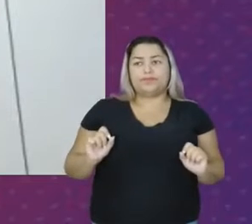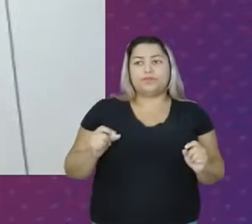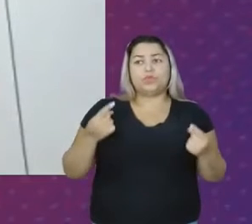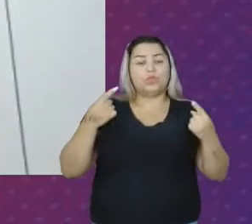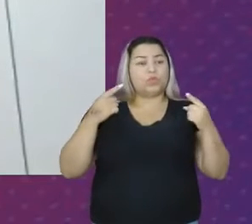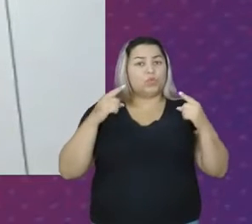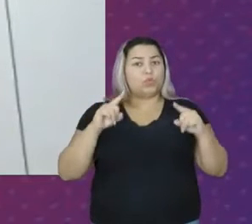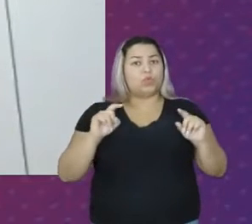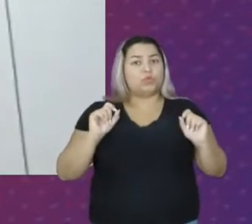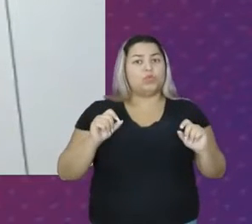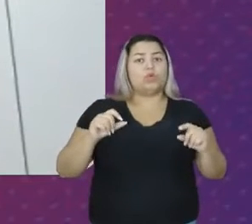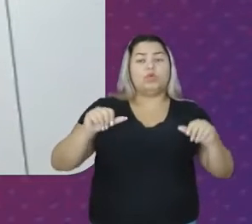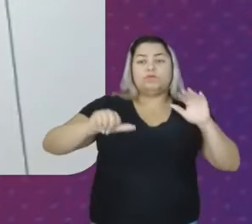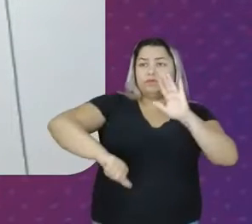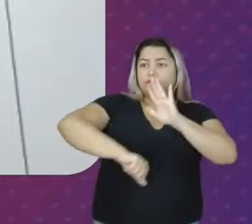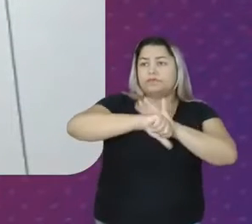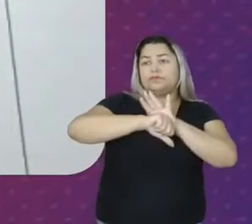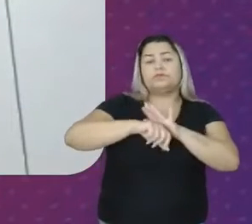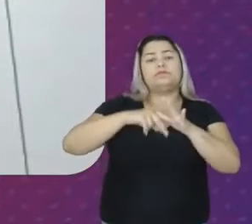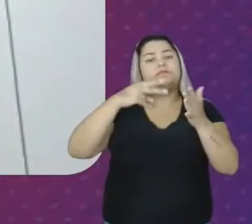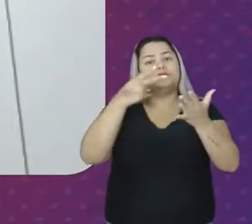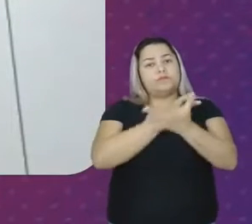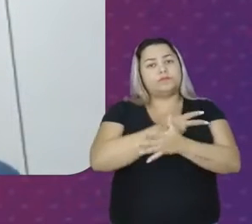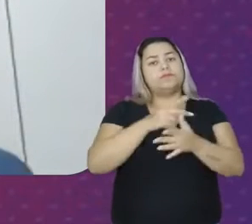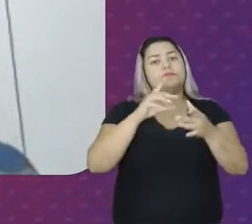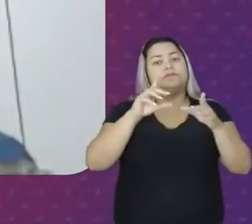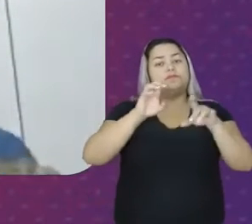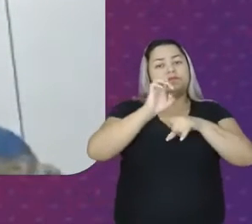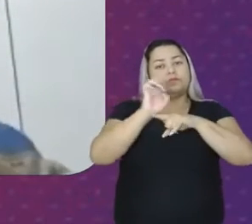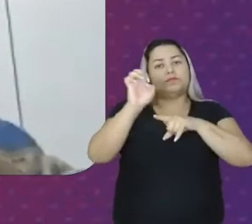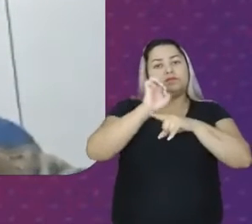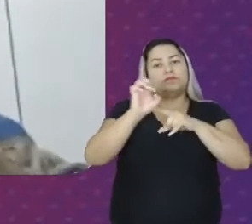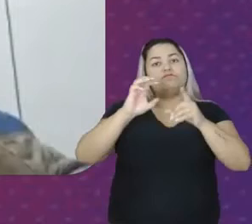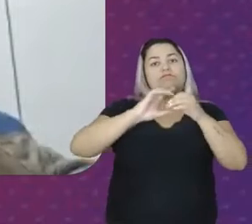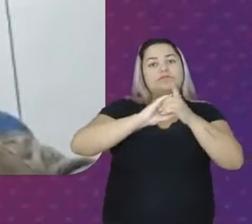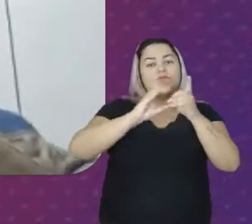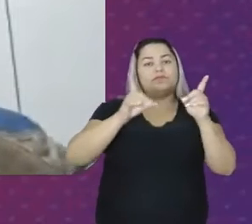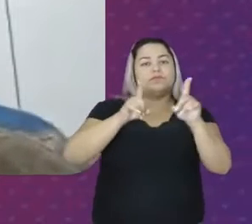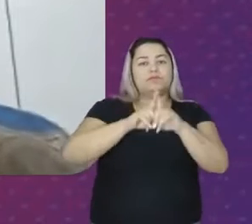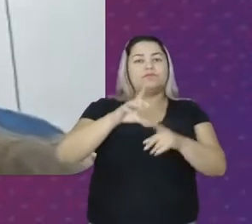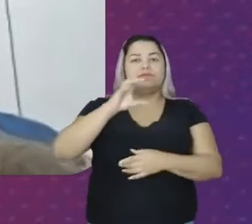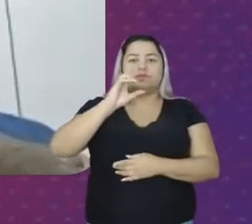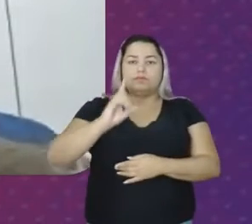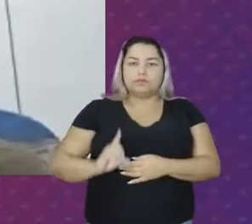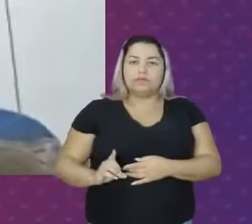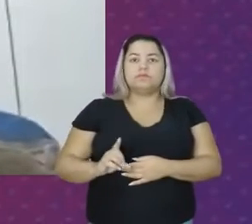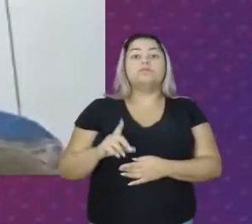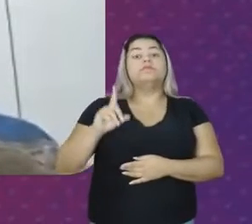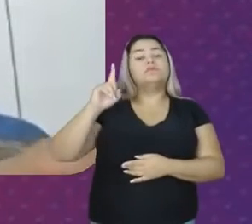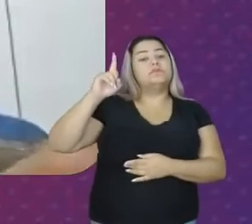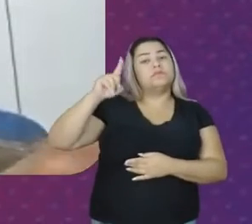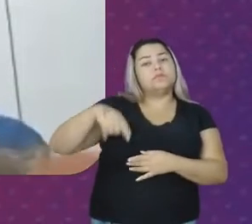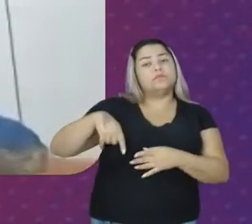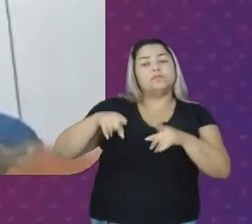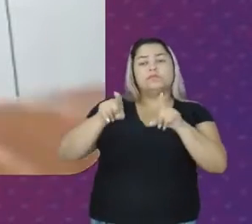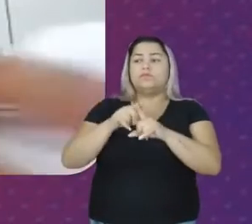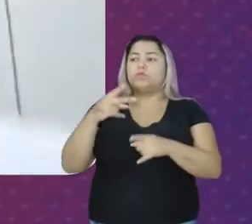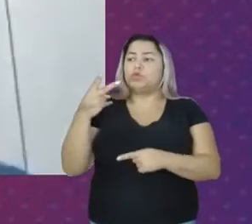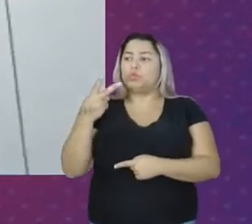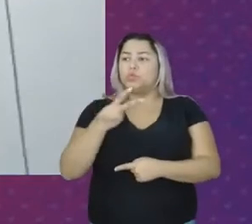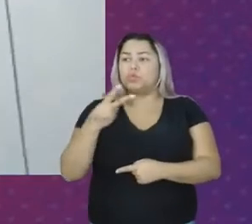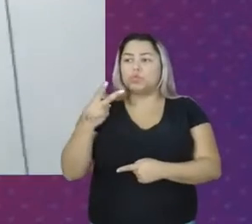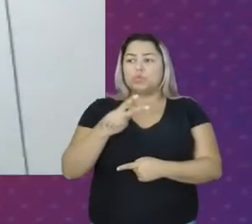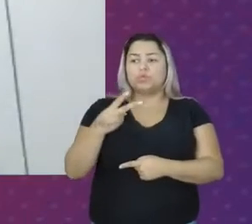contra os crimes que atentam aí ao Estado democrático de direito. Então, são comumente essas